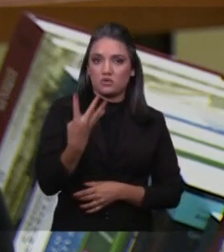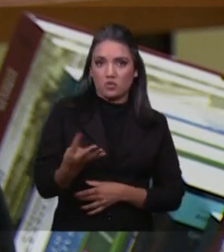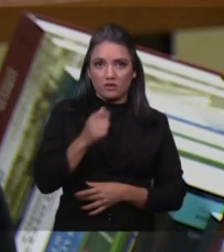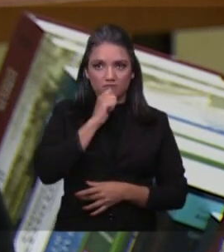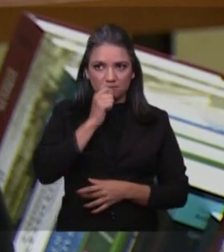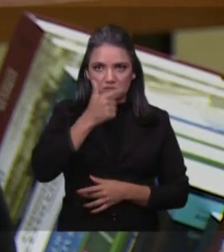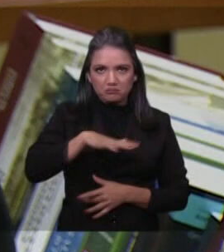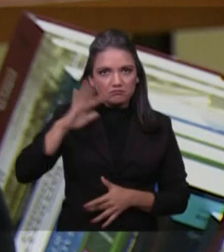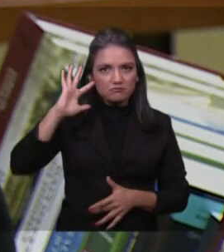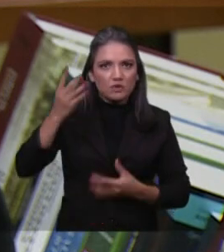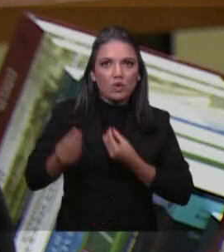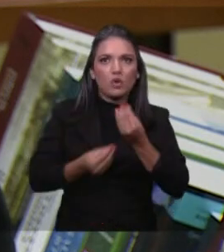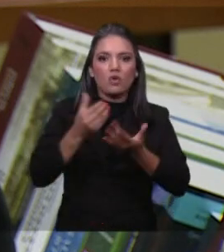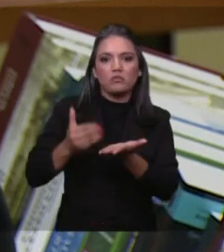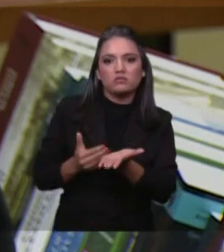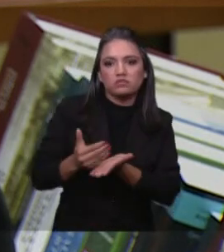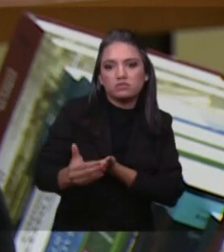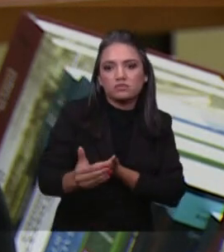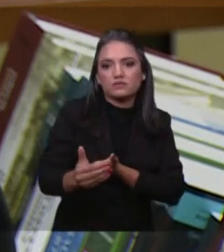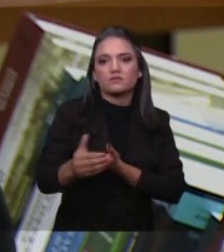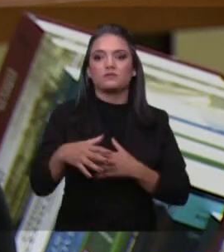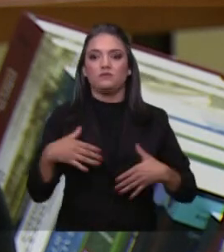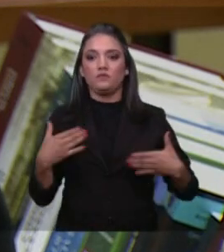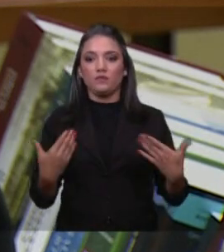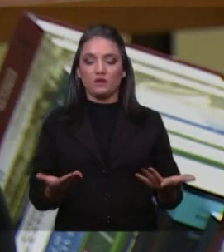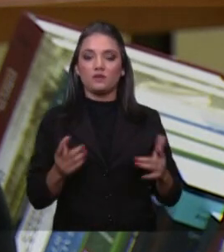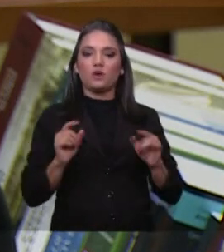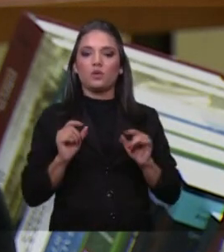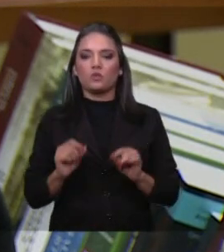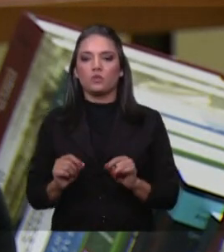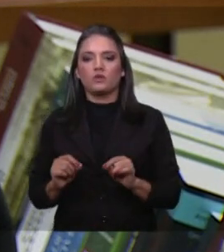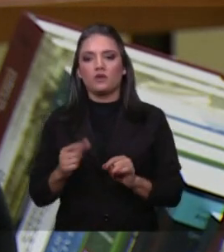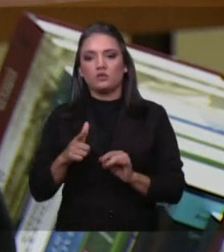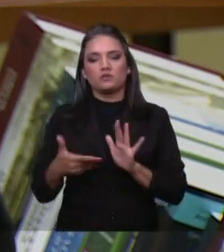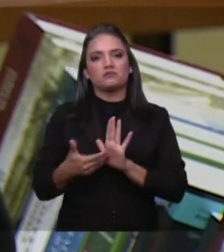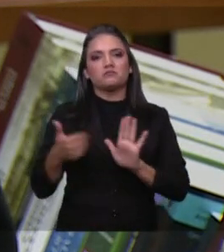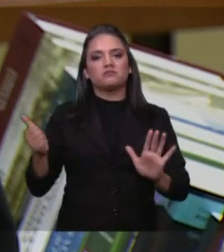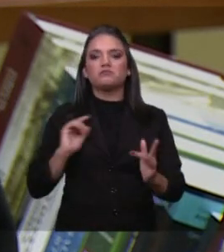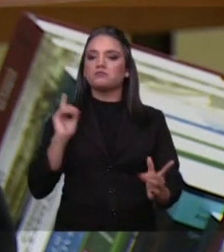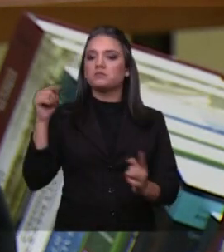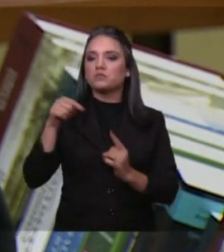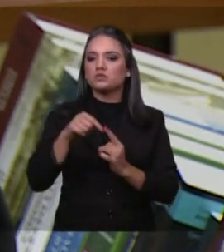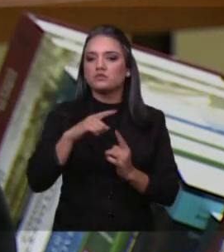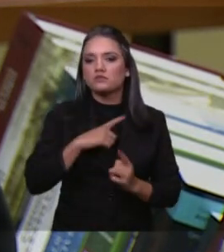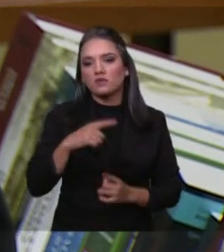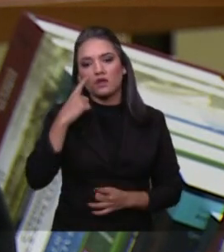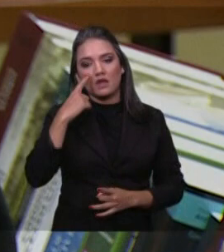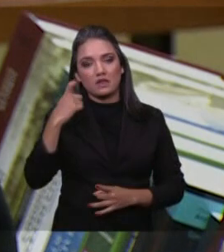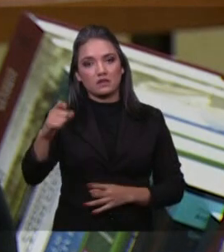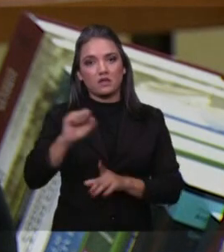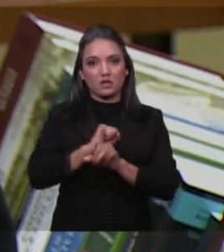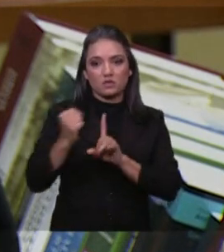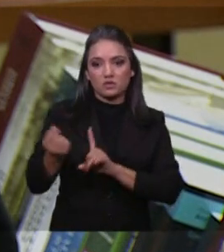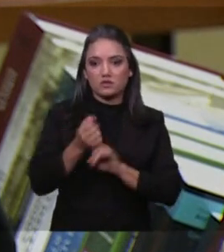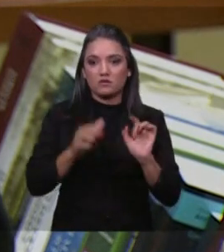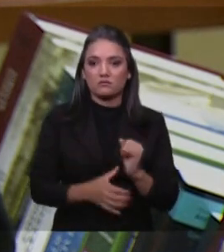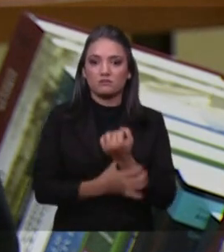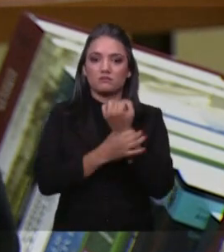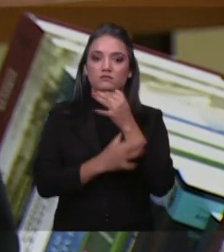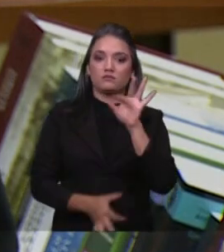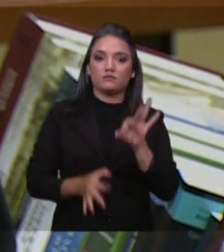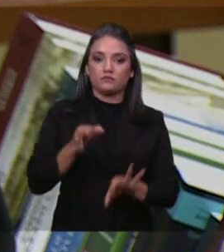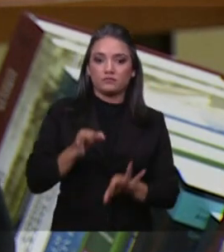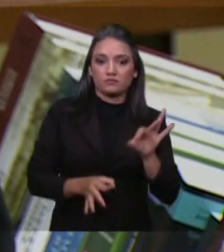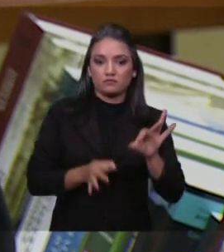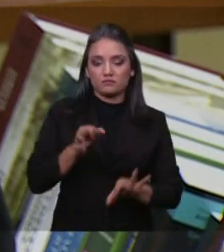tendo, portanto, afastado a existência de razões de interesse social e segurança jurídica,